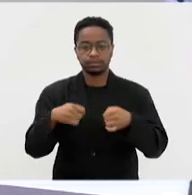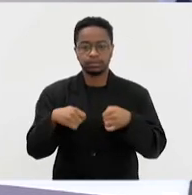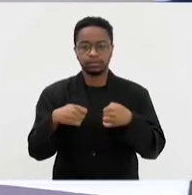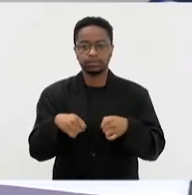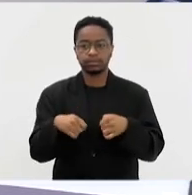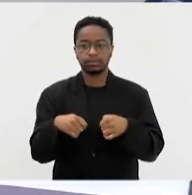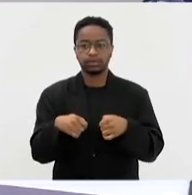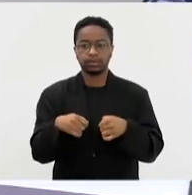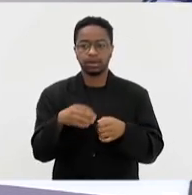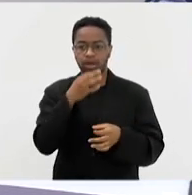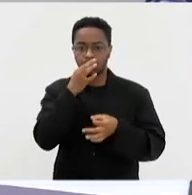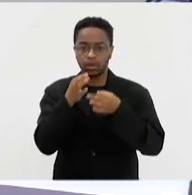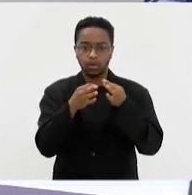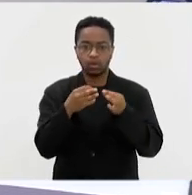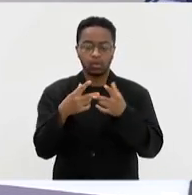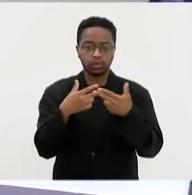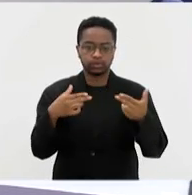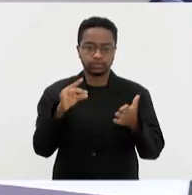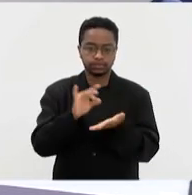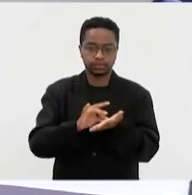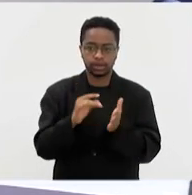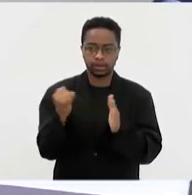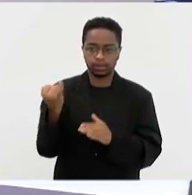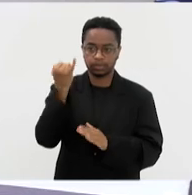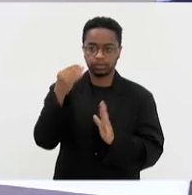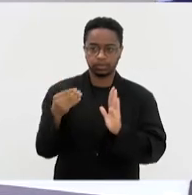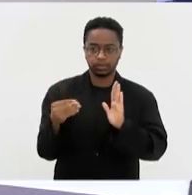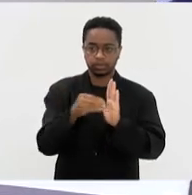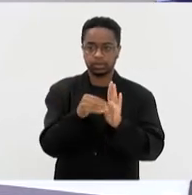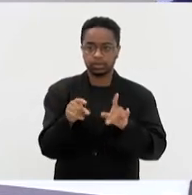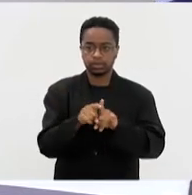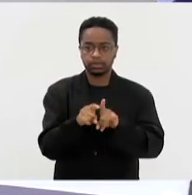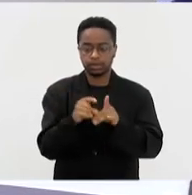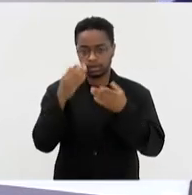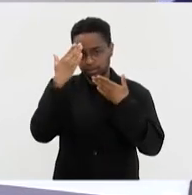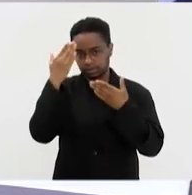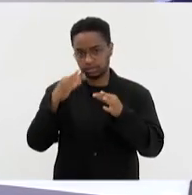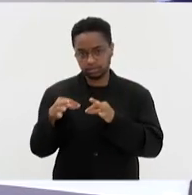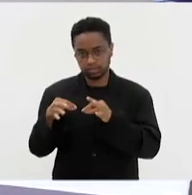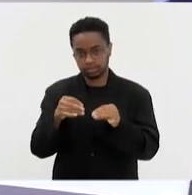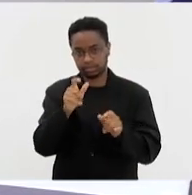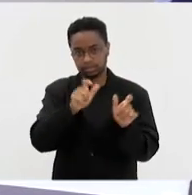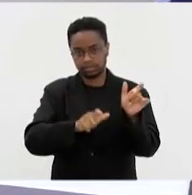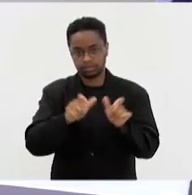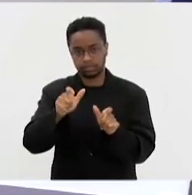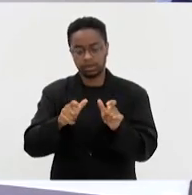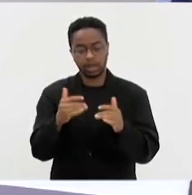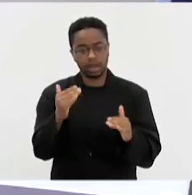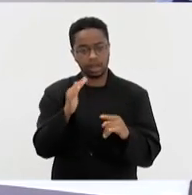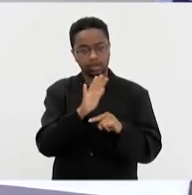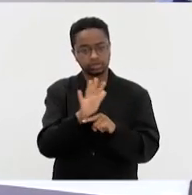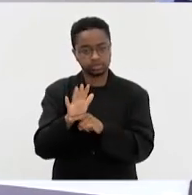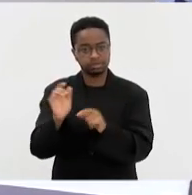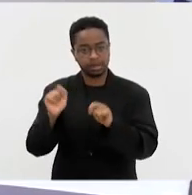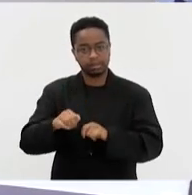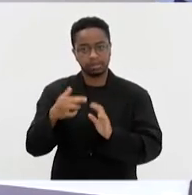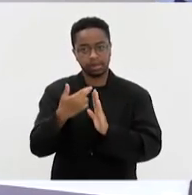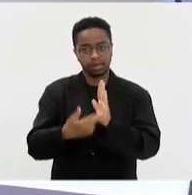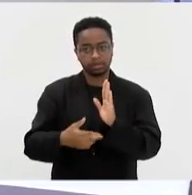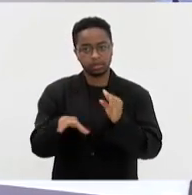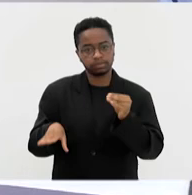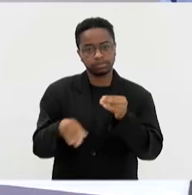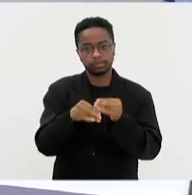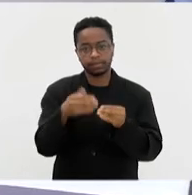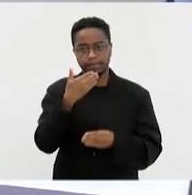que realmente importa, que é a defesa da mulher. Agradecer a todos que cooperaram para que esse relatório ficasse ainda melhor, como eu disse.